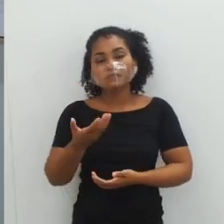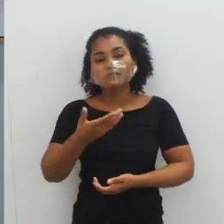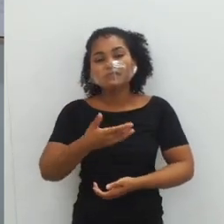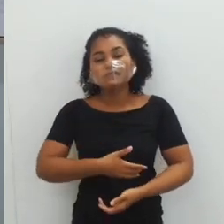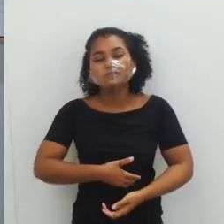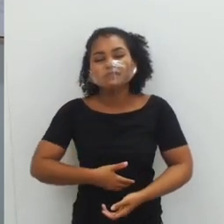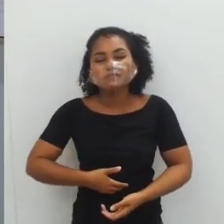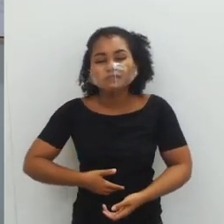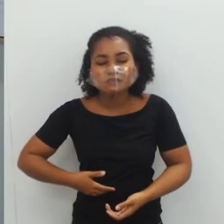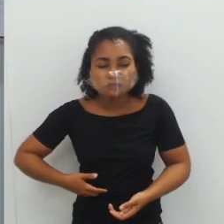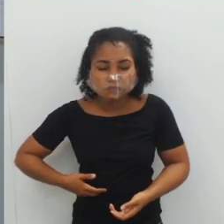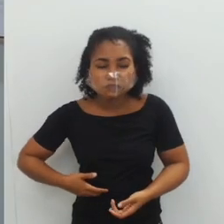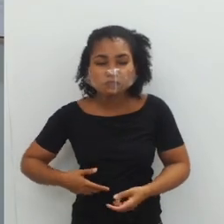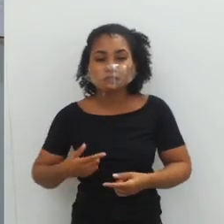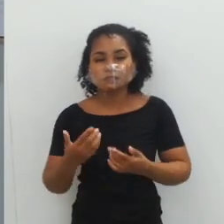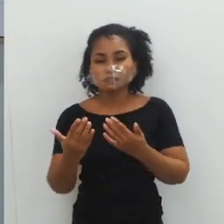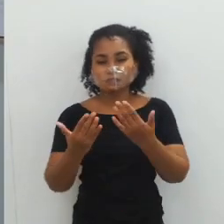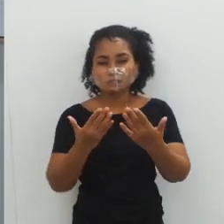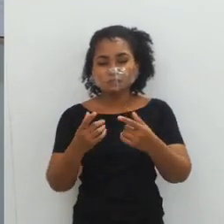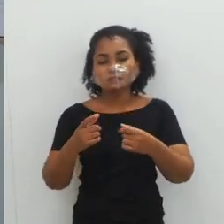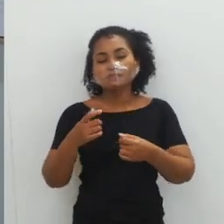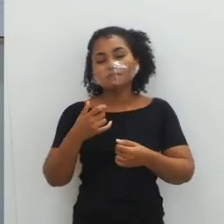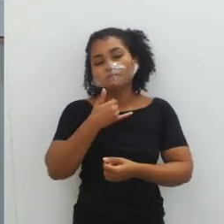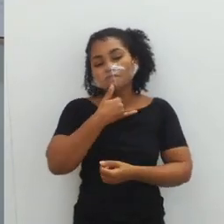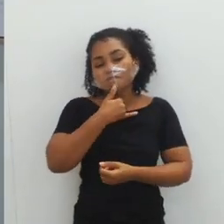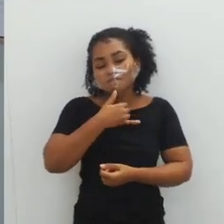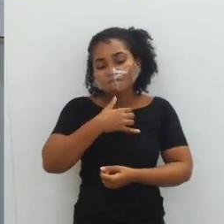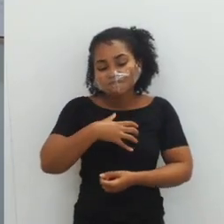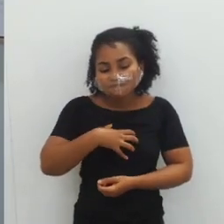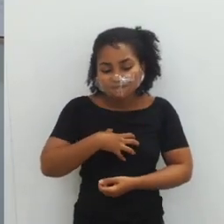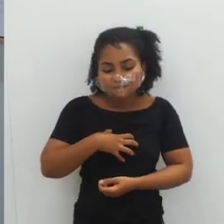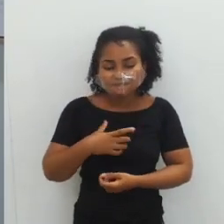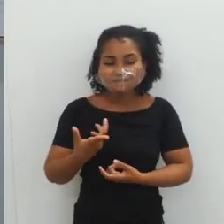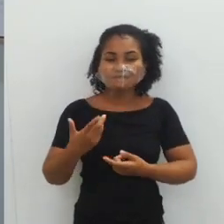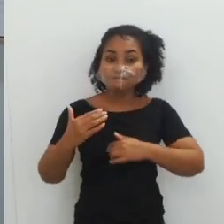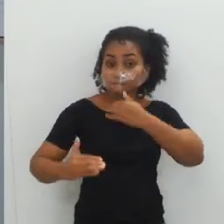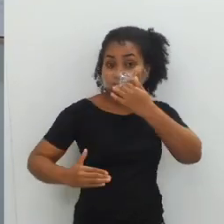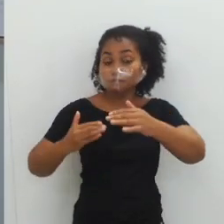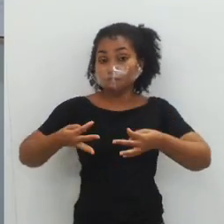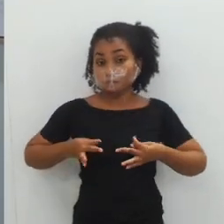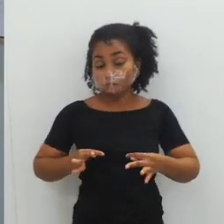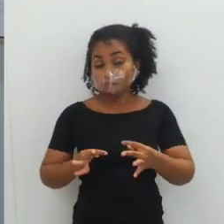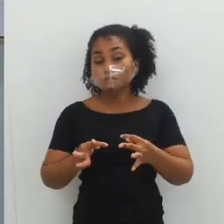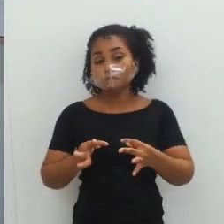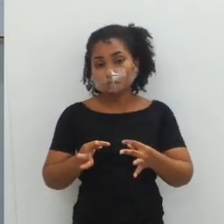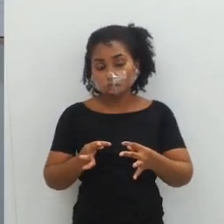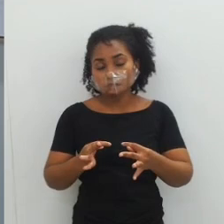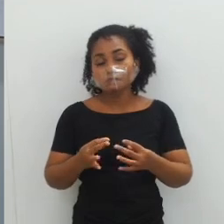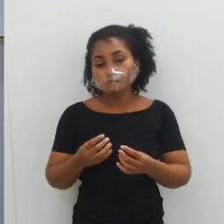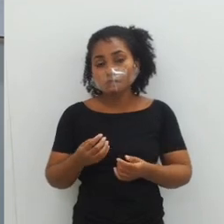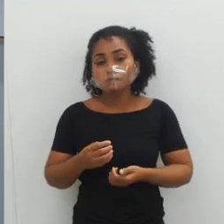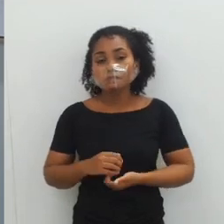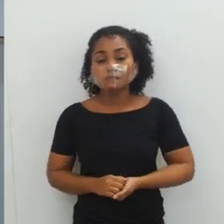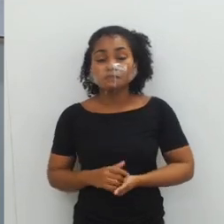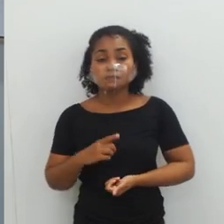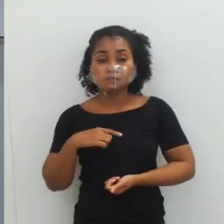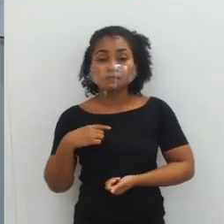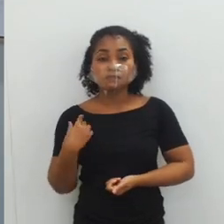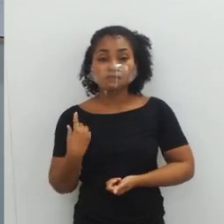iFome. Infelizmente, apesar dessa dinâmica, desse avanço das